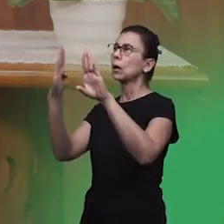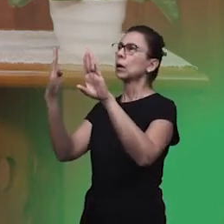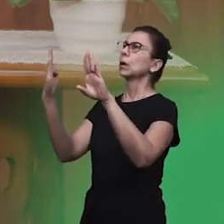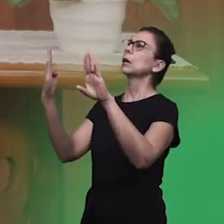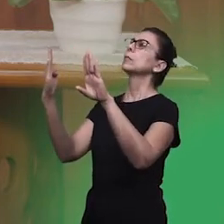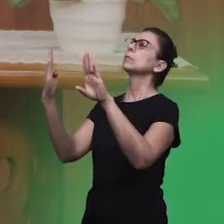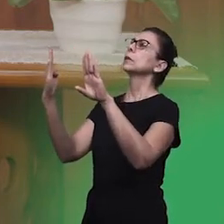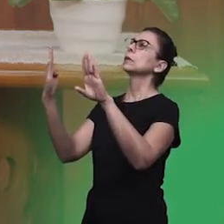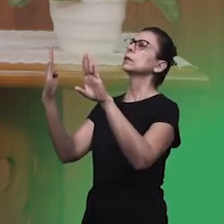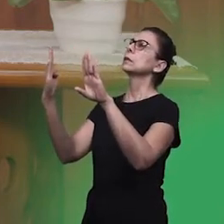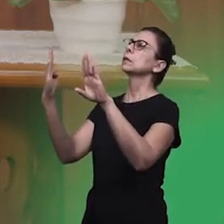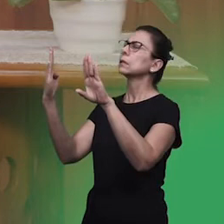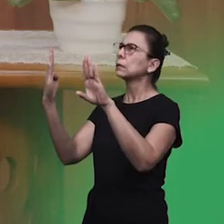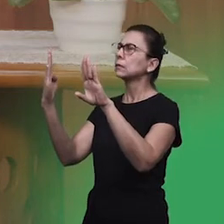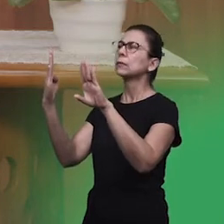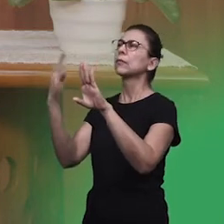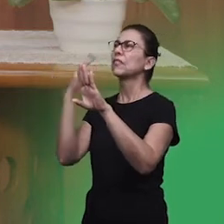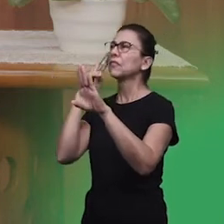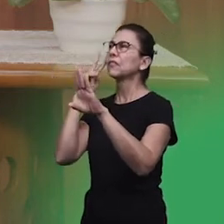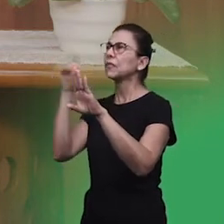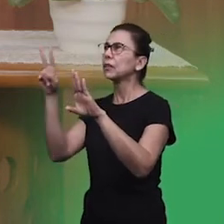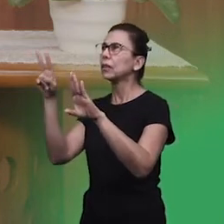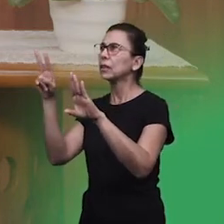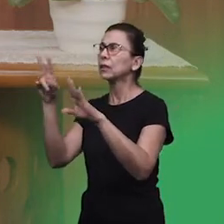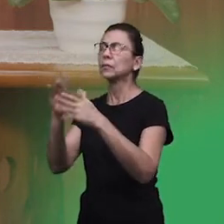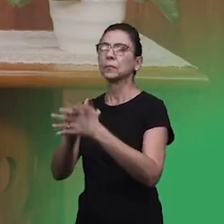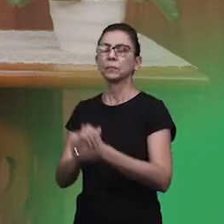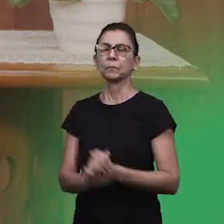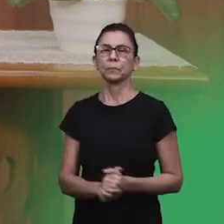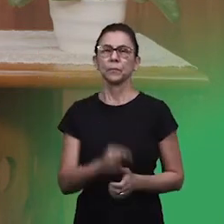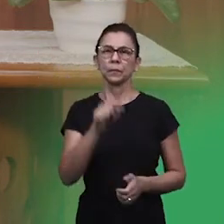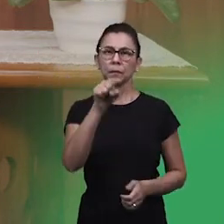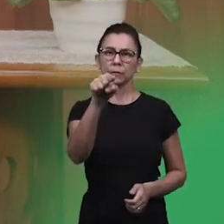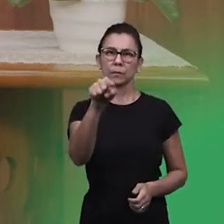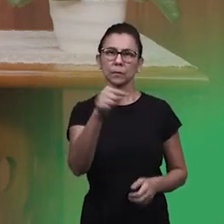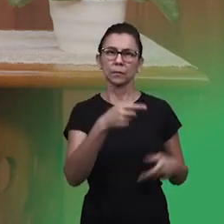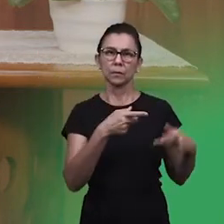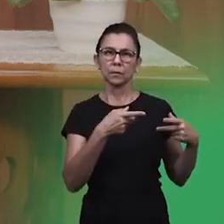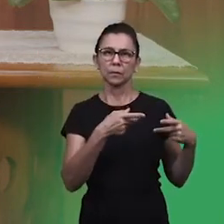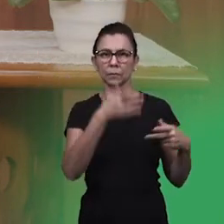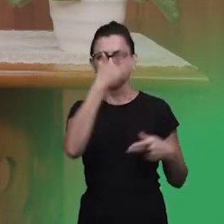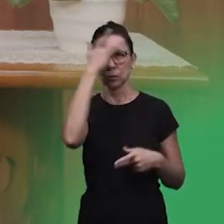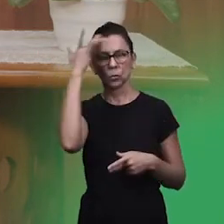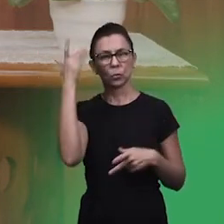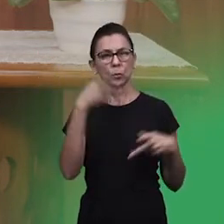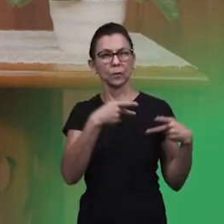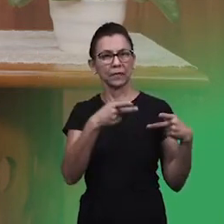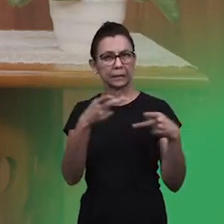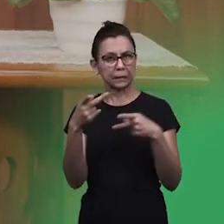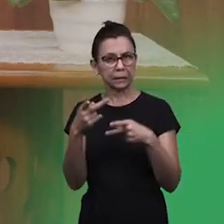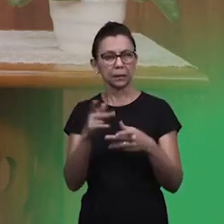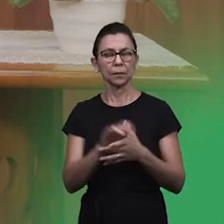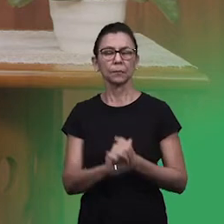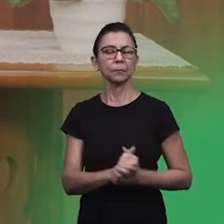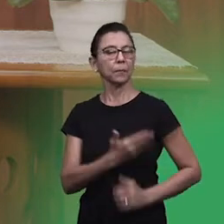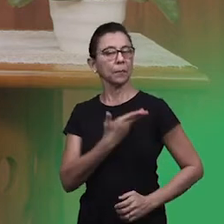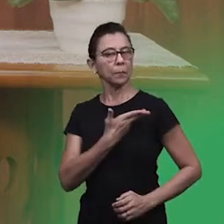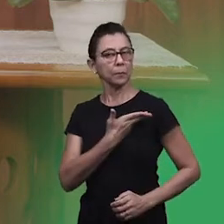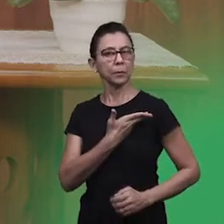meu amado amigo, visitante que está conosco nessa noite, nós queremos dizer uma coisa para